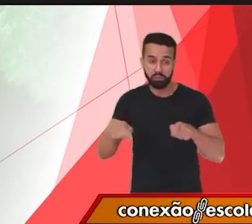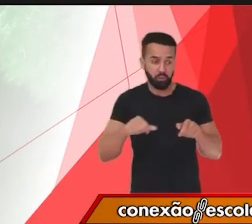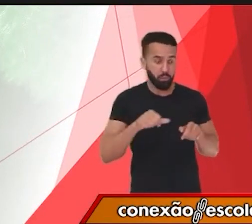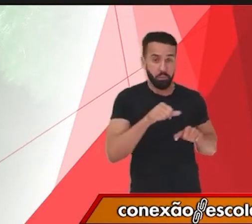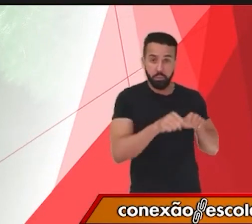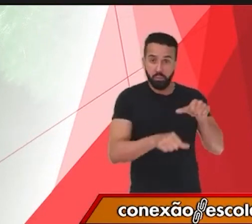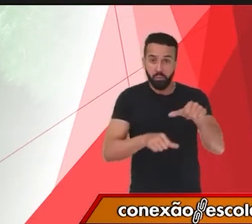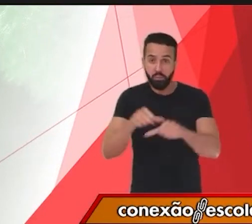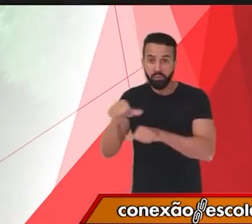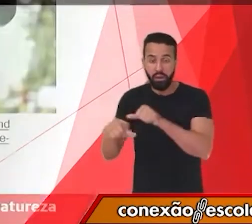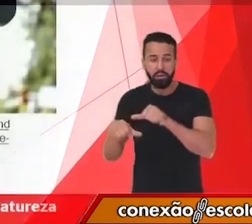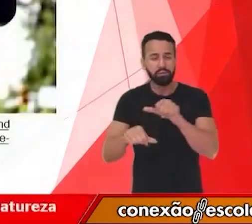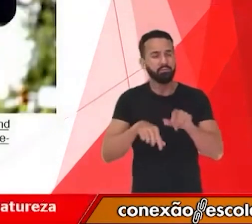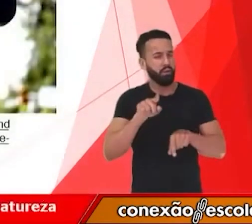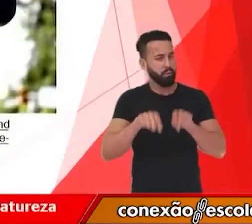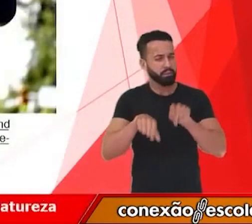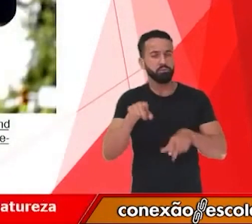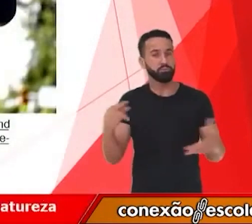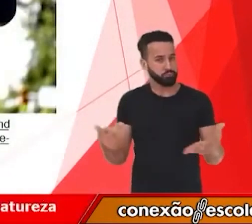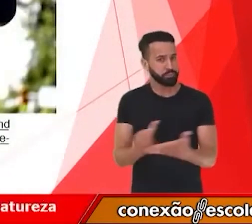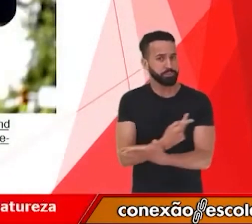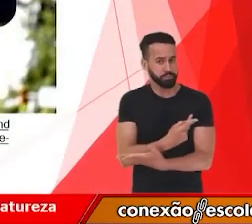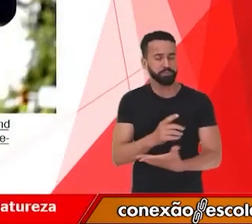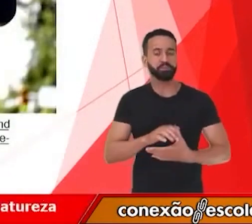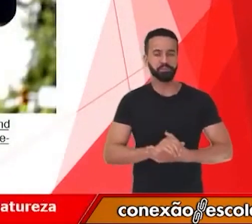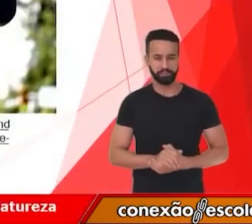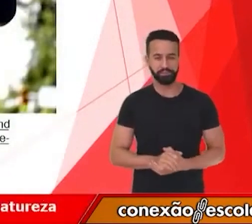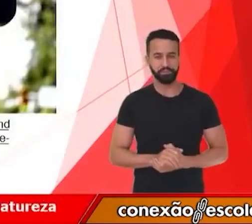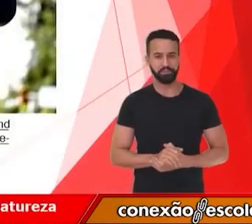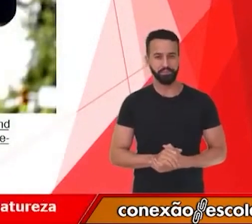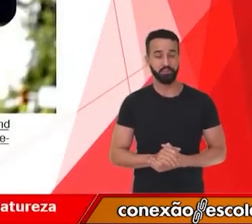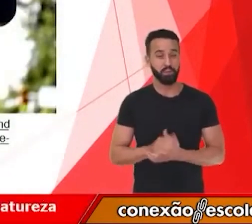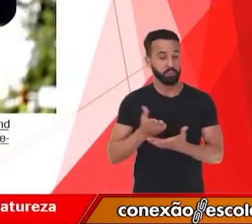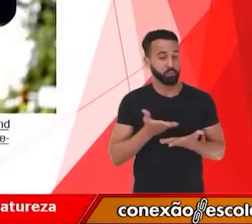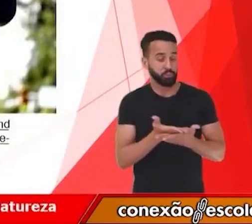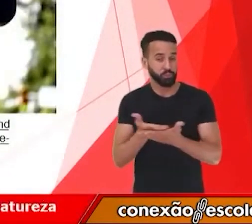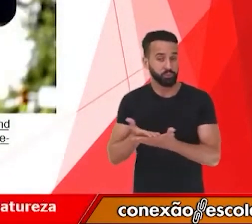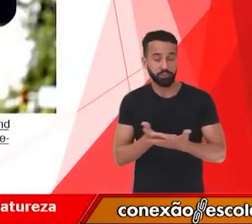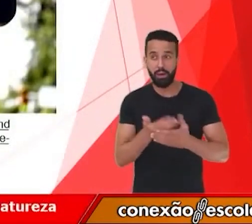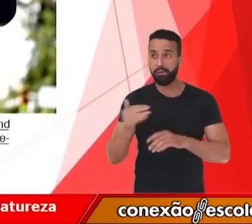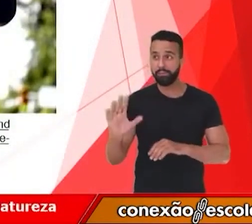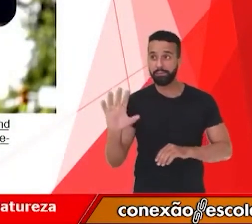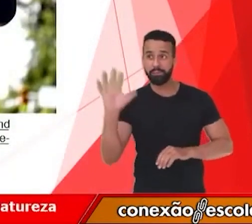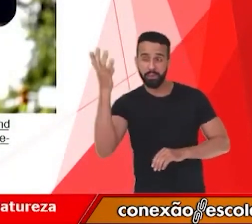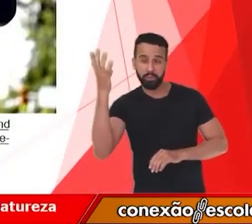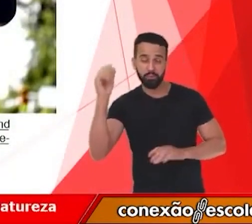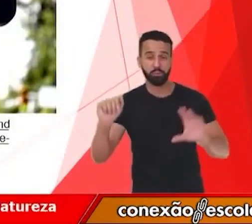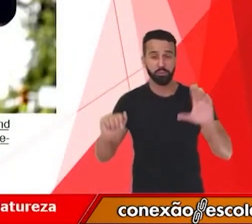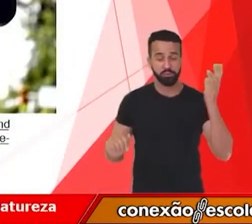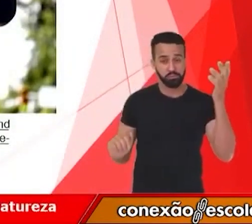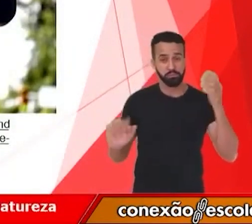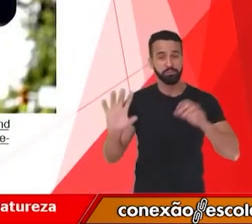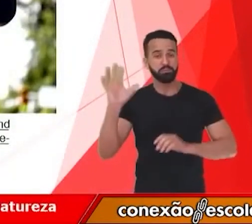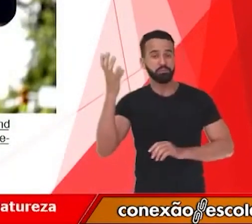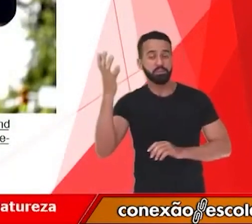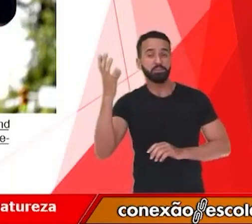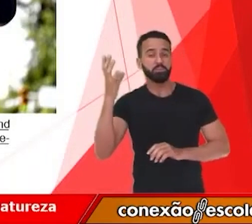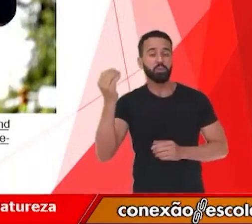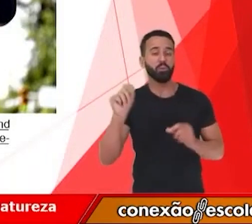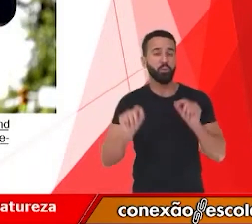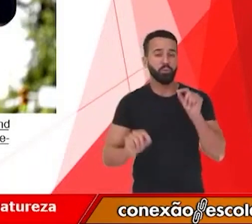bastante. A ciência responsável pelo estudo do tempo é chamada